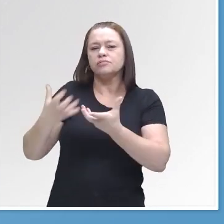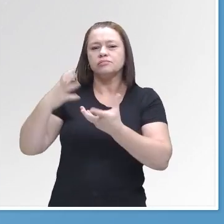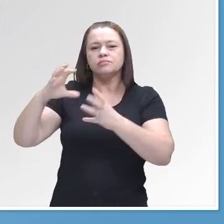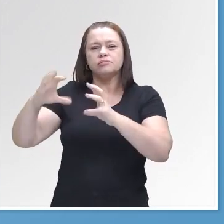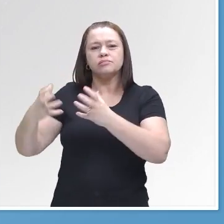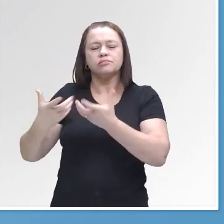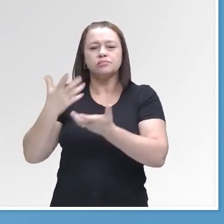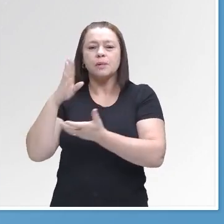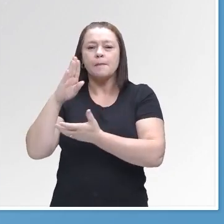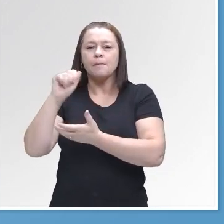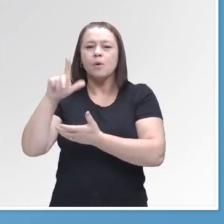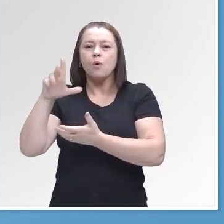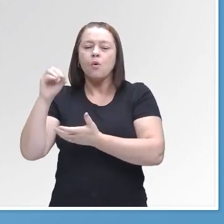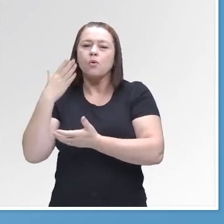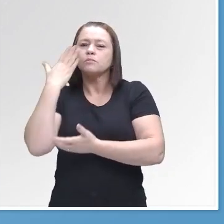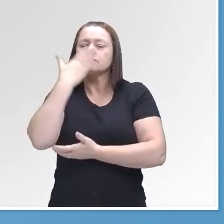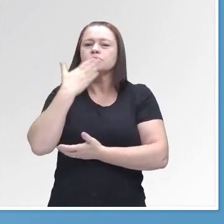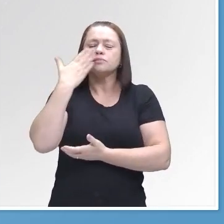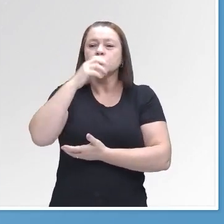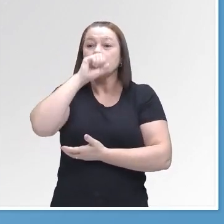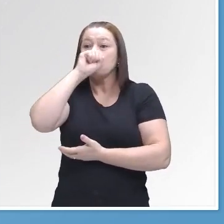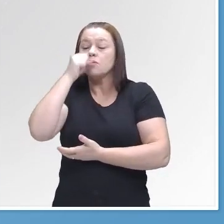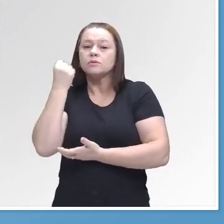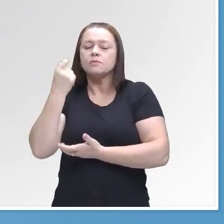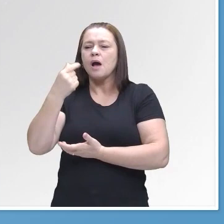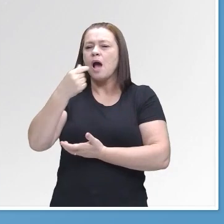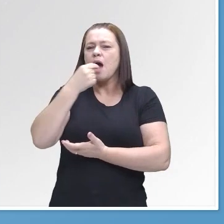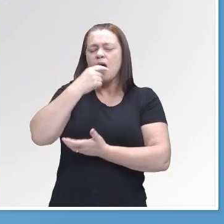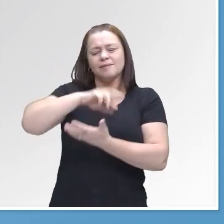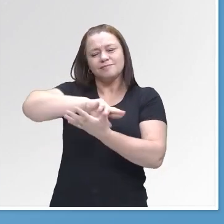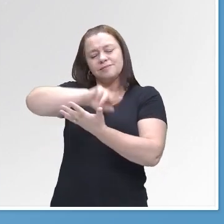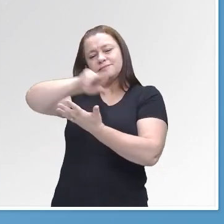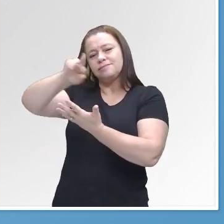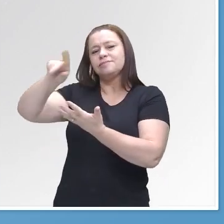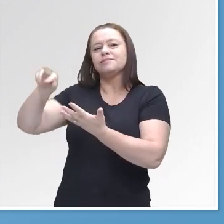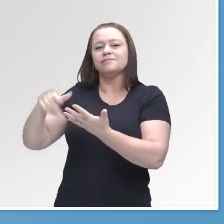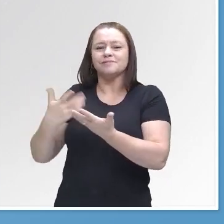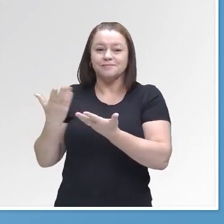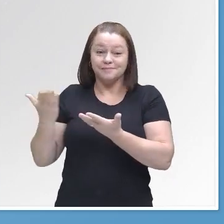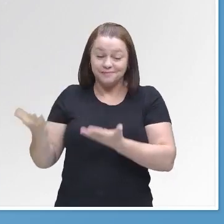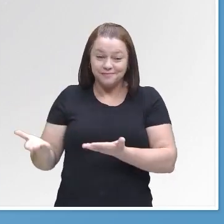verduras, bolos, doces, pães, biscoitos e vários outros.